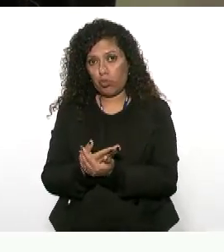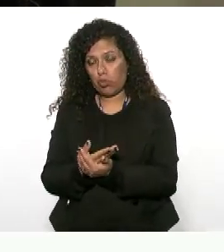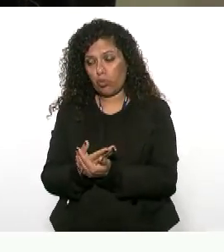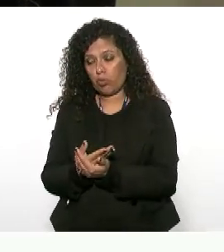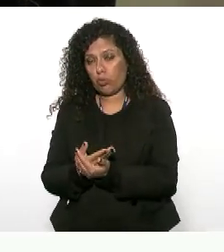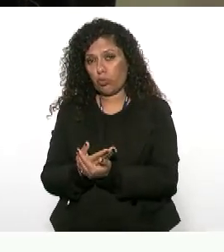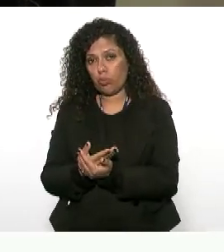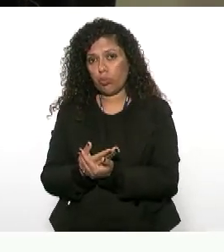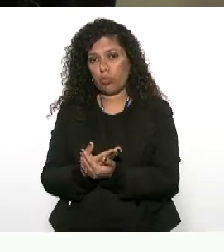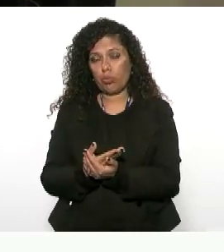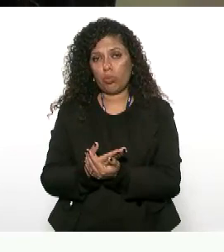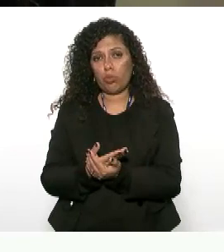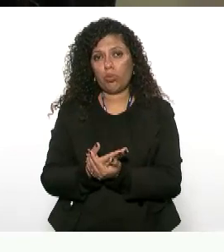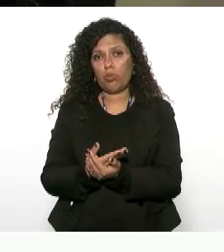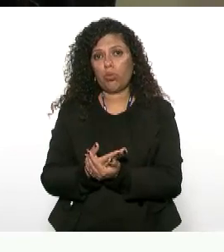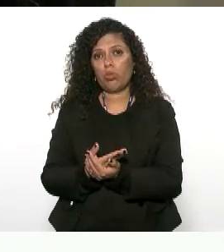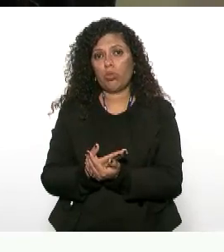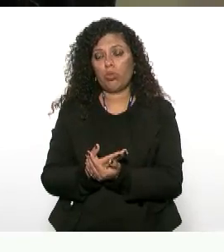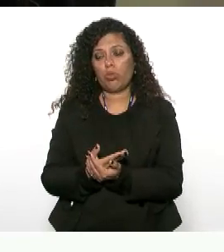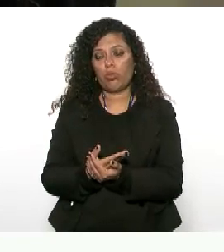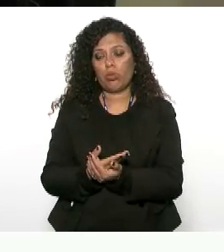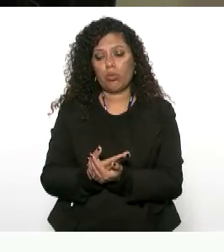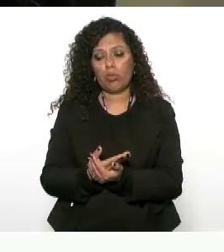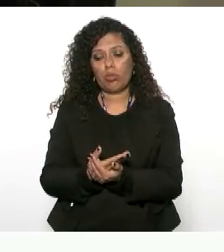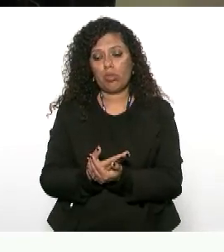fosse para que as diretorias elas